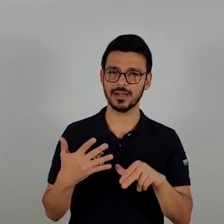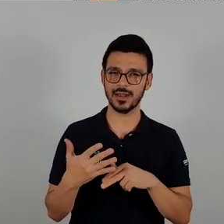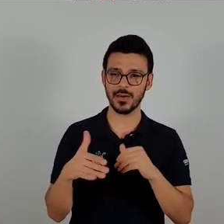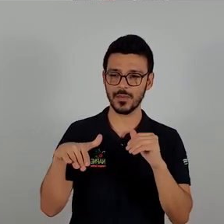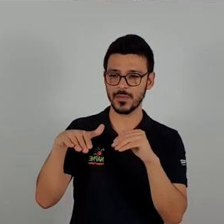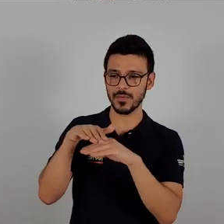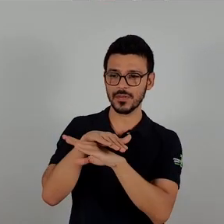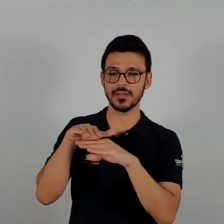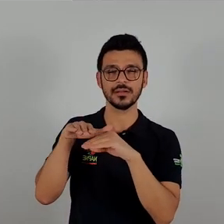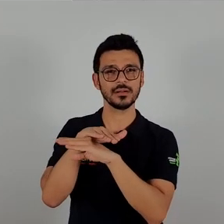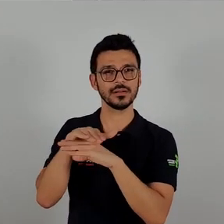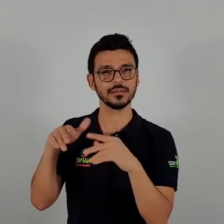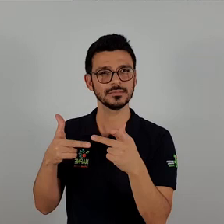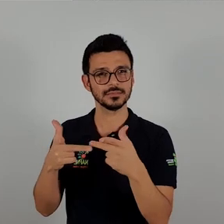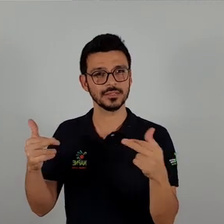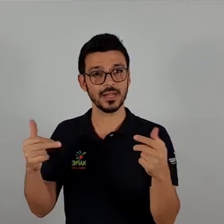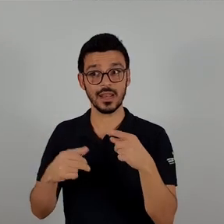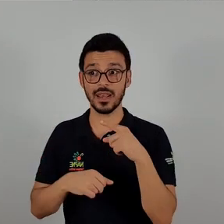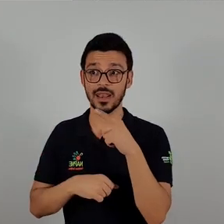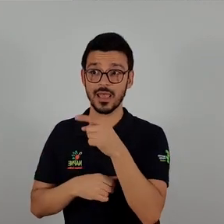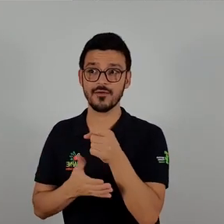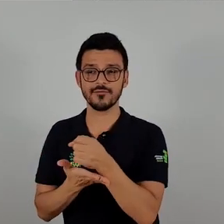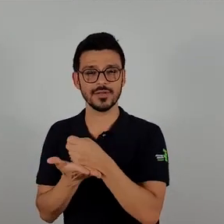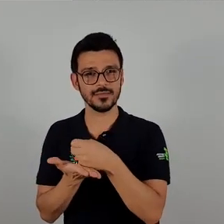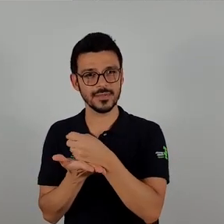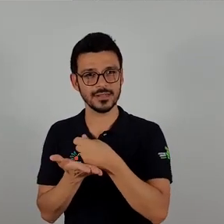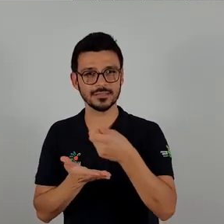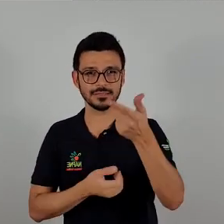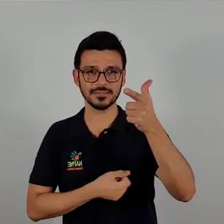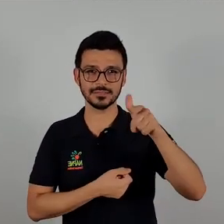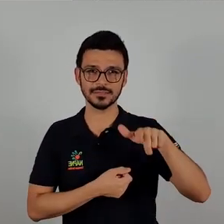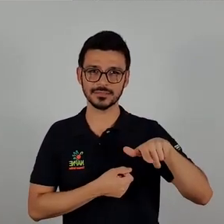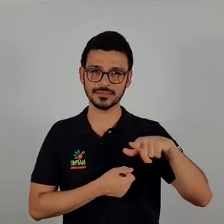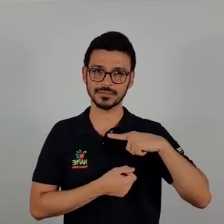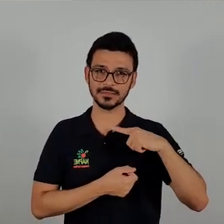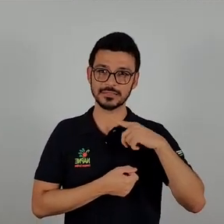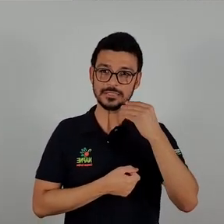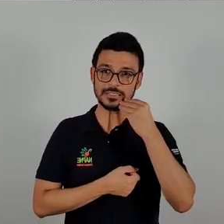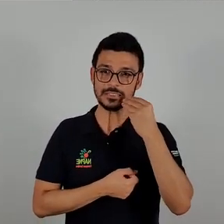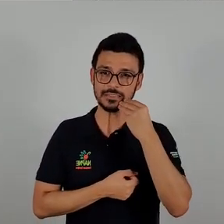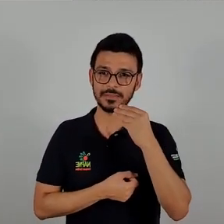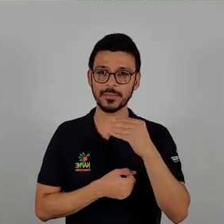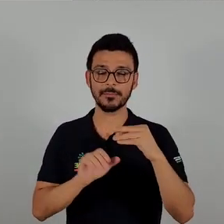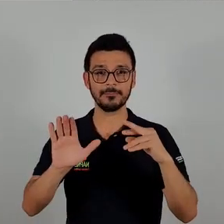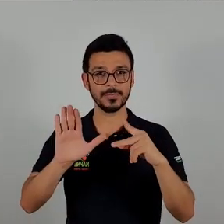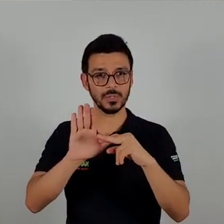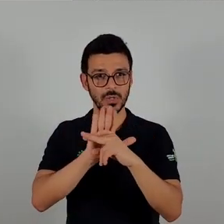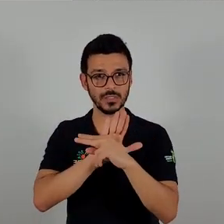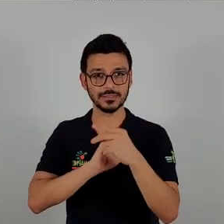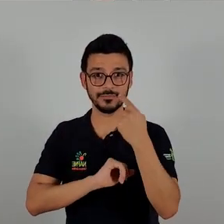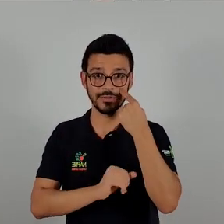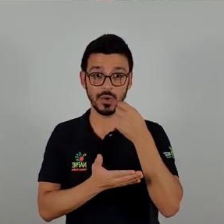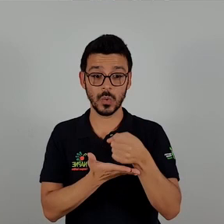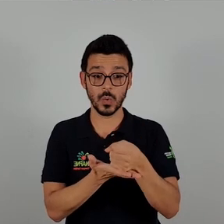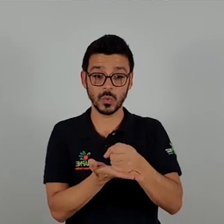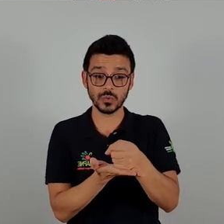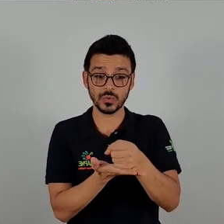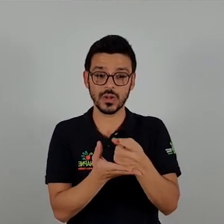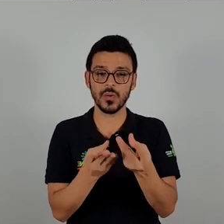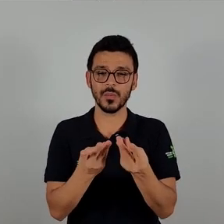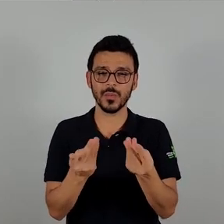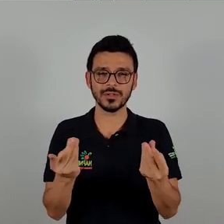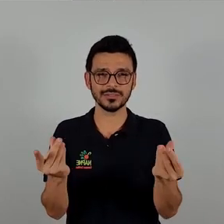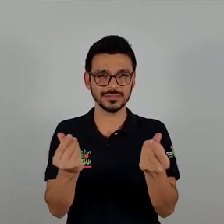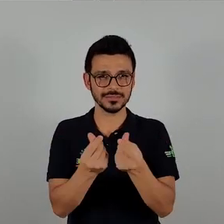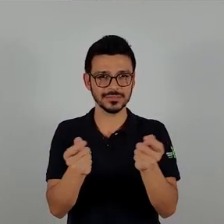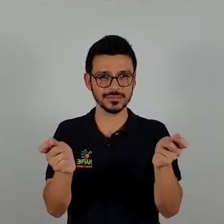que novos micro-organismos não entrem nessa situação. Então, você vê que a etapa de produção não é simplesmente também pegar uma planta e sair fervendo.